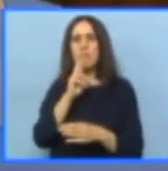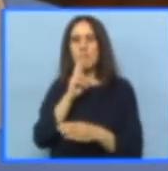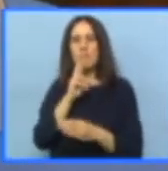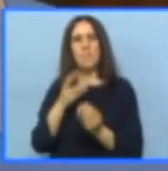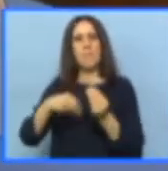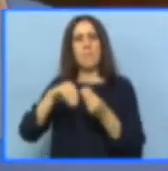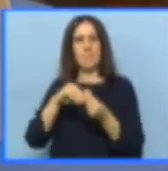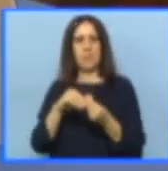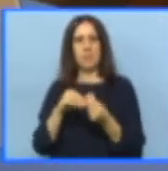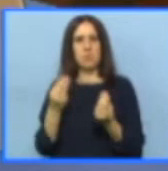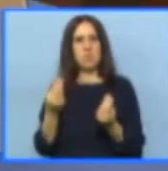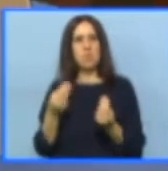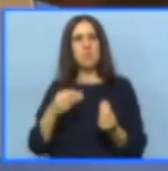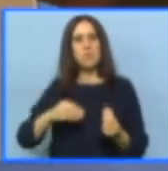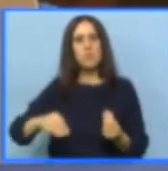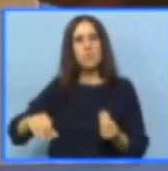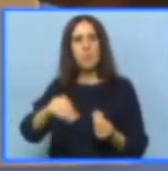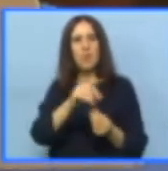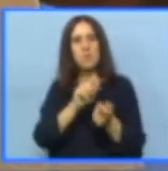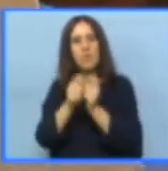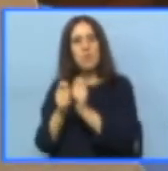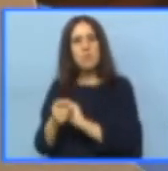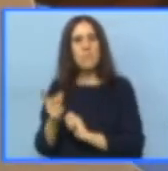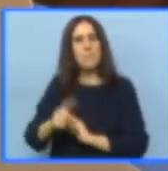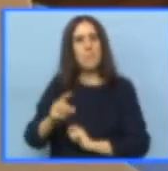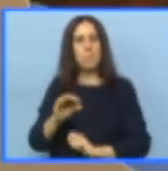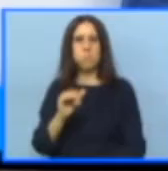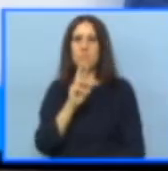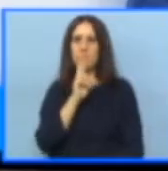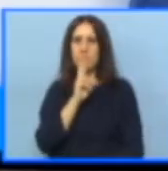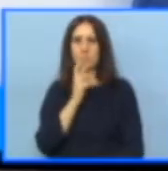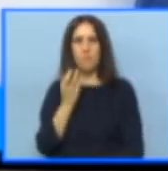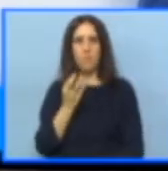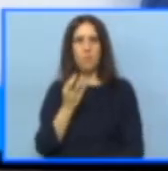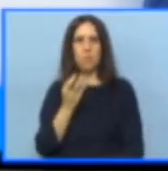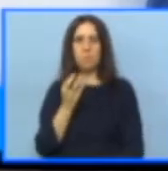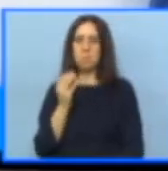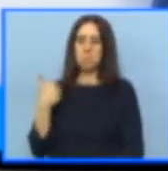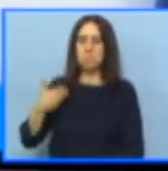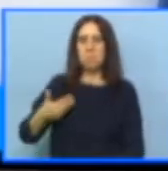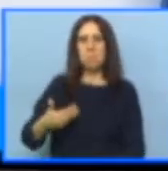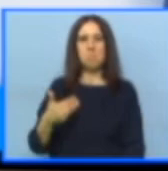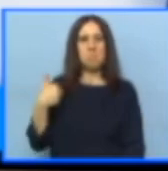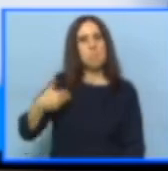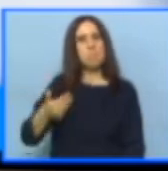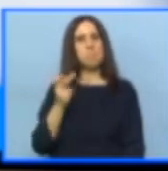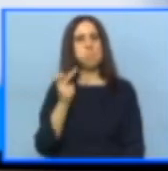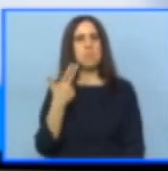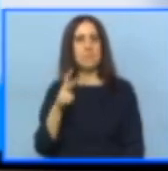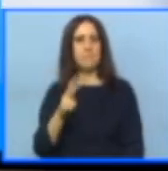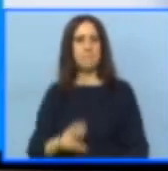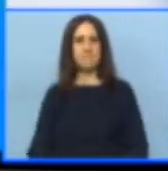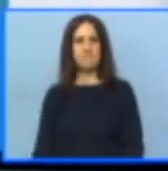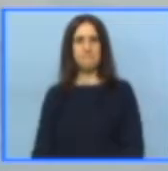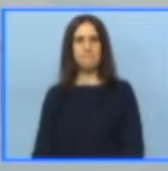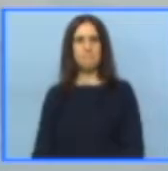também os vários espaços e as várias alterações que foram ocorrendo no espaço do santuário ao longo destes últimos 100 anos. E